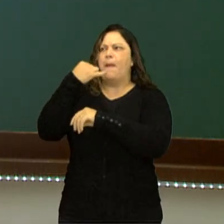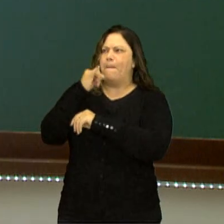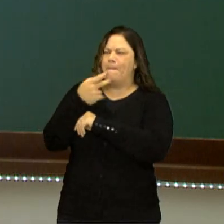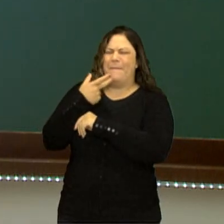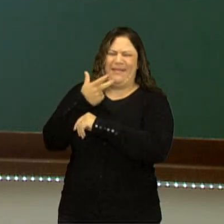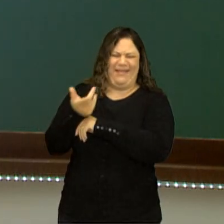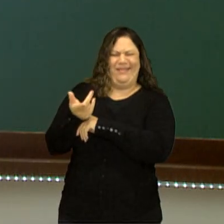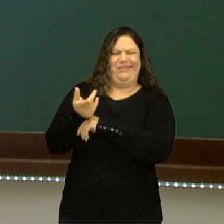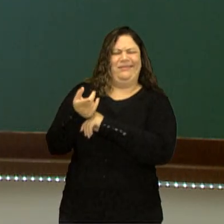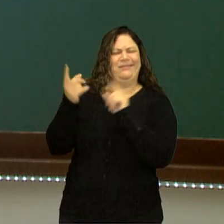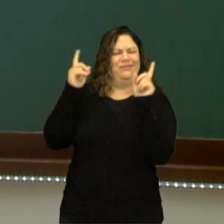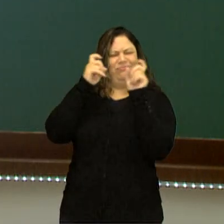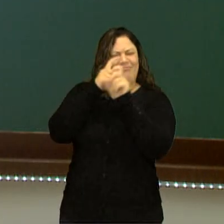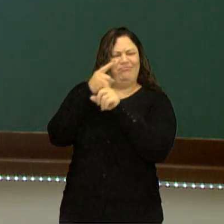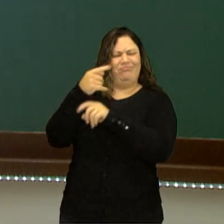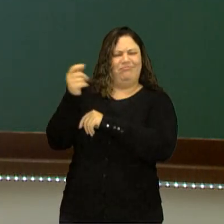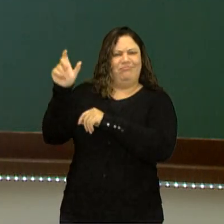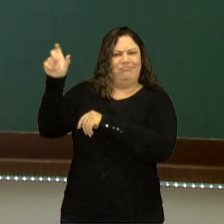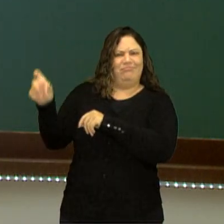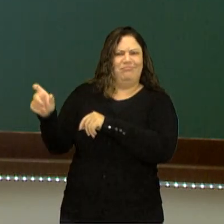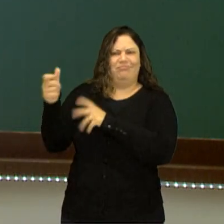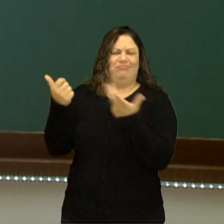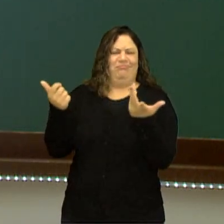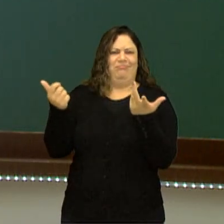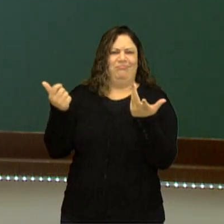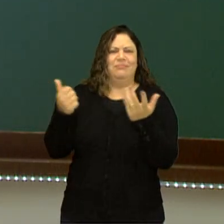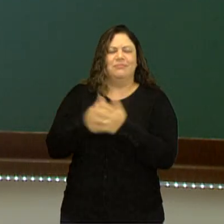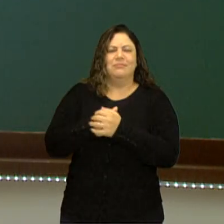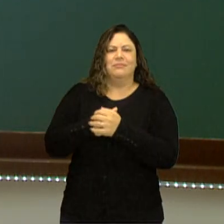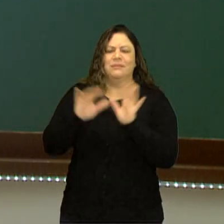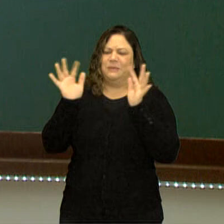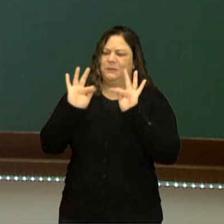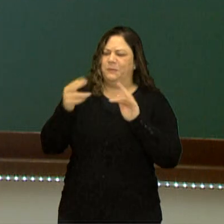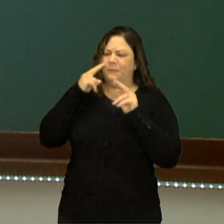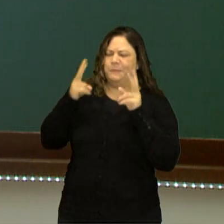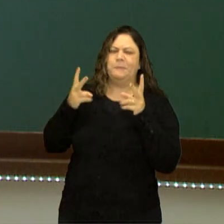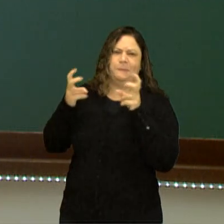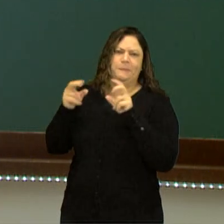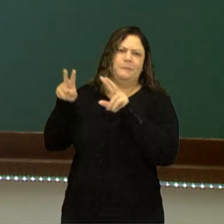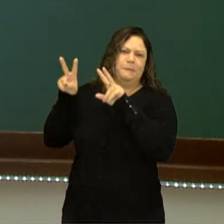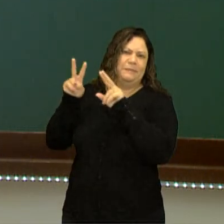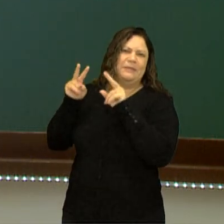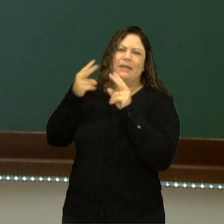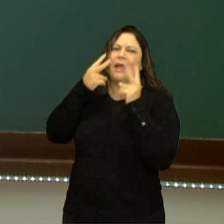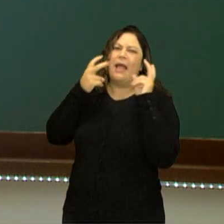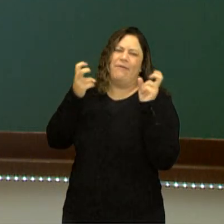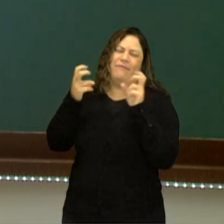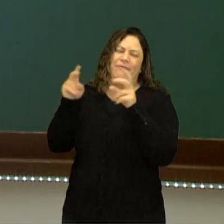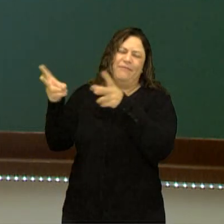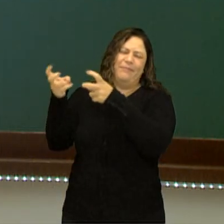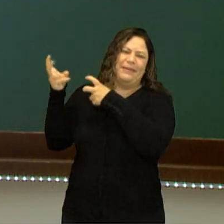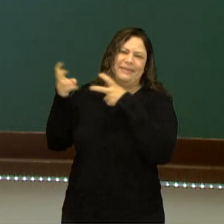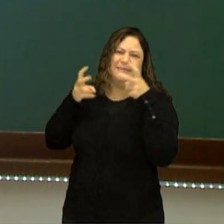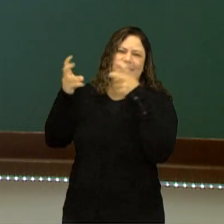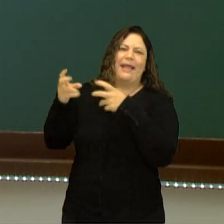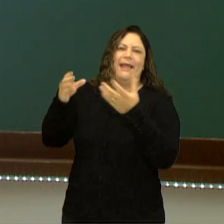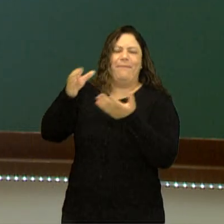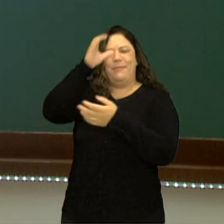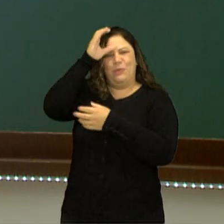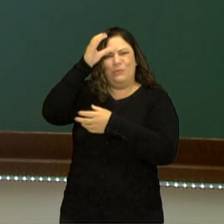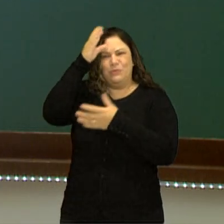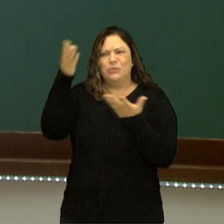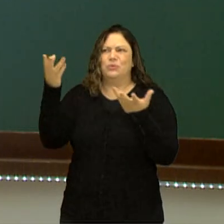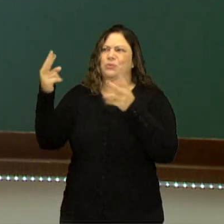ele fala isso para sua mãe, né? Ó ventura, ó felicidade, quando ele vê sua mãe, quando seu tio vê sua tia, enfim, quando você vê